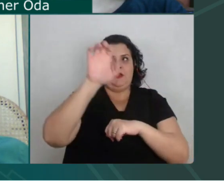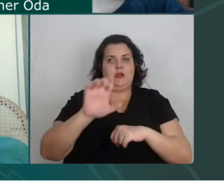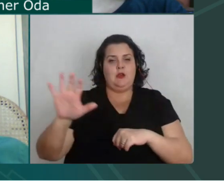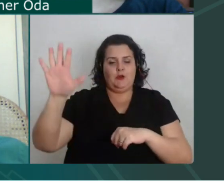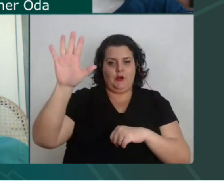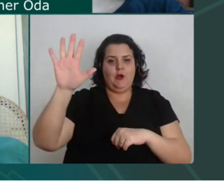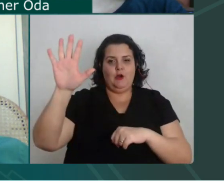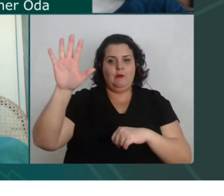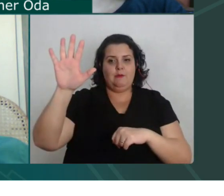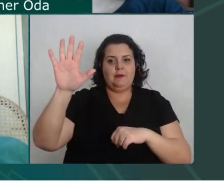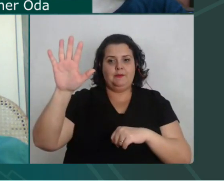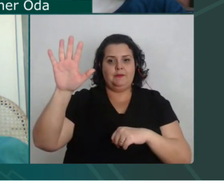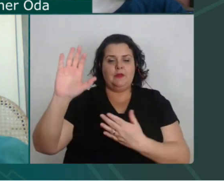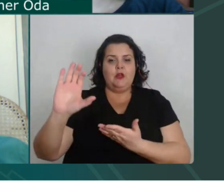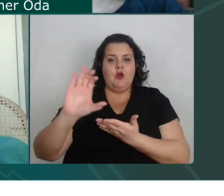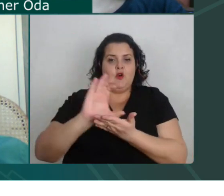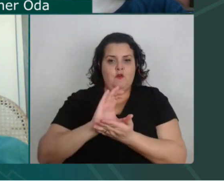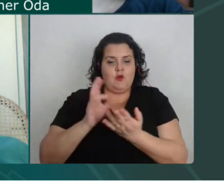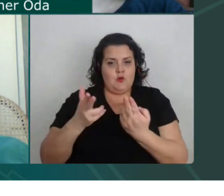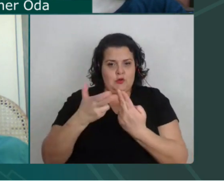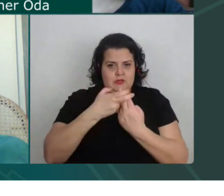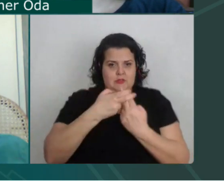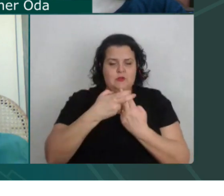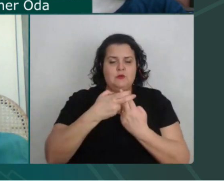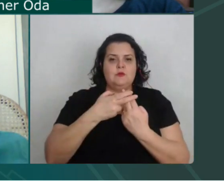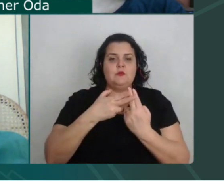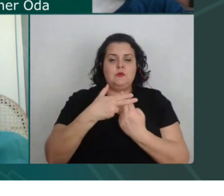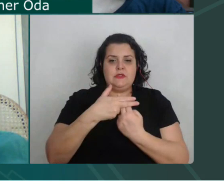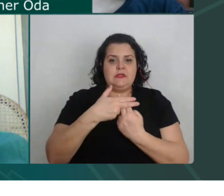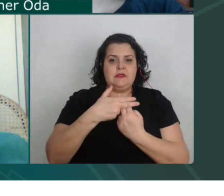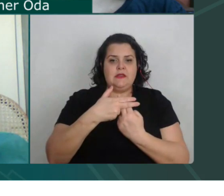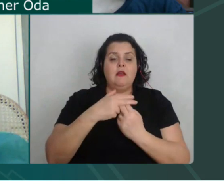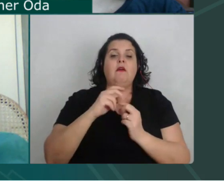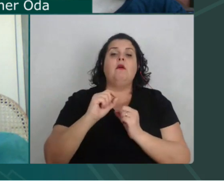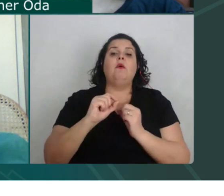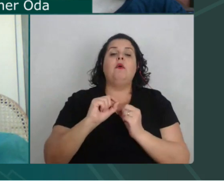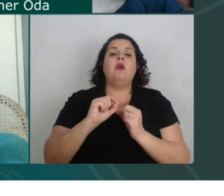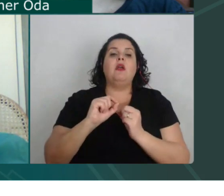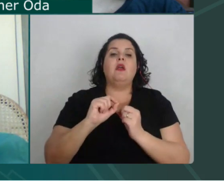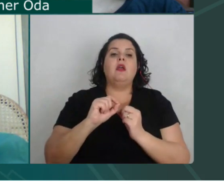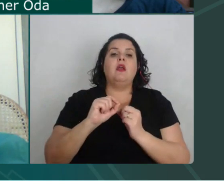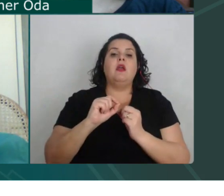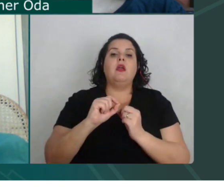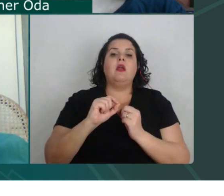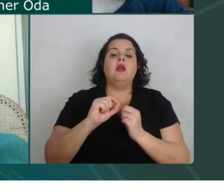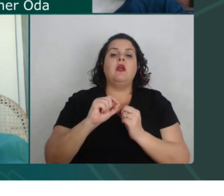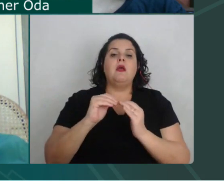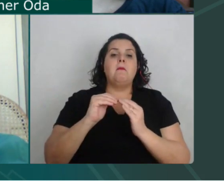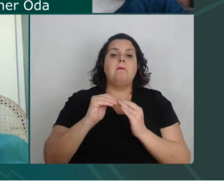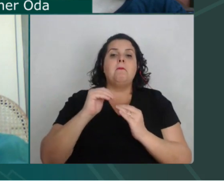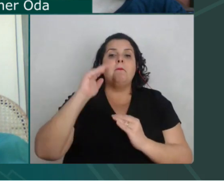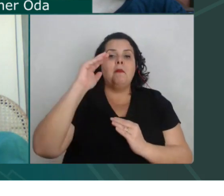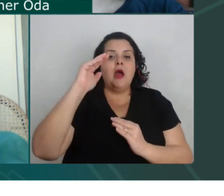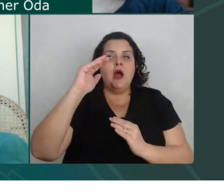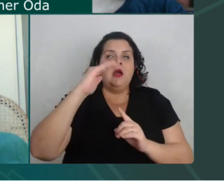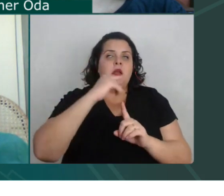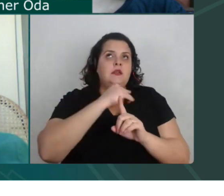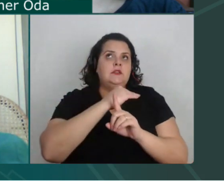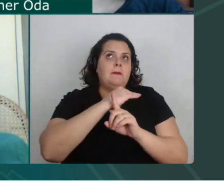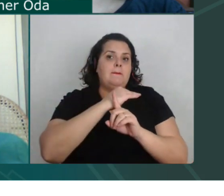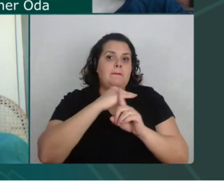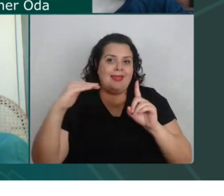do SUS, o financiamento do SUS, mais da metade é privado, e menos